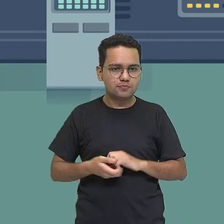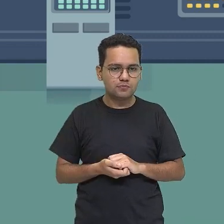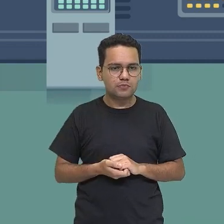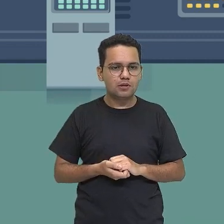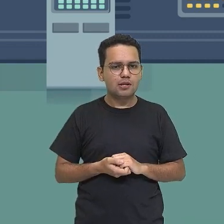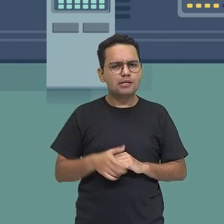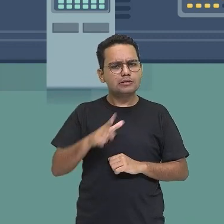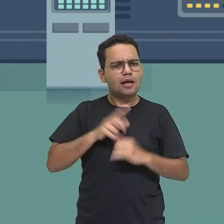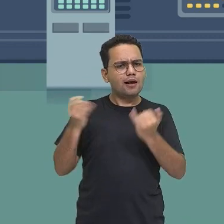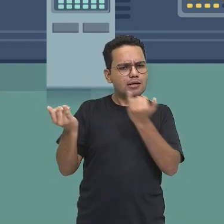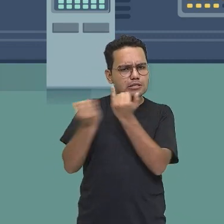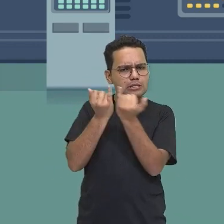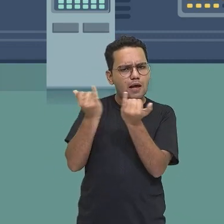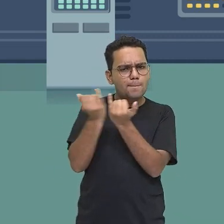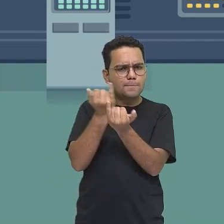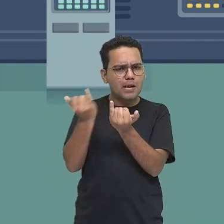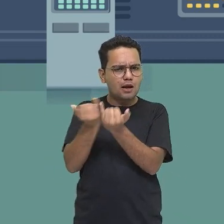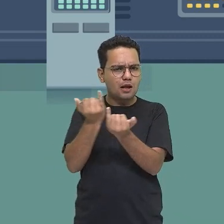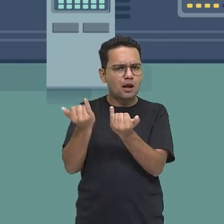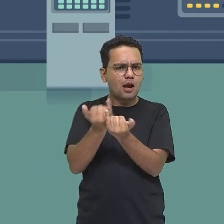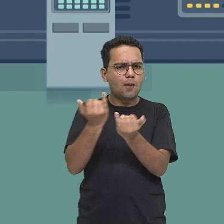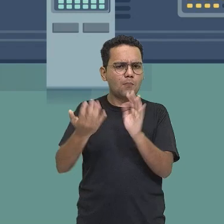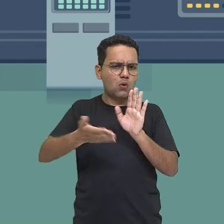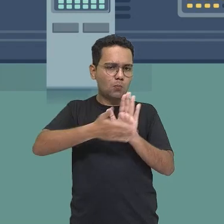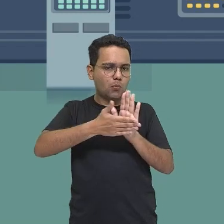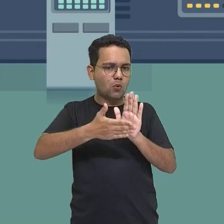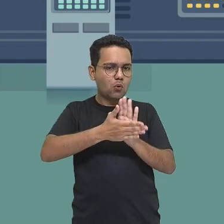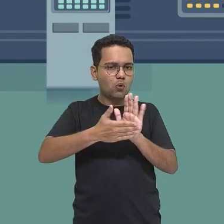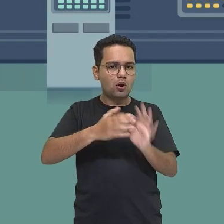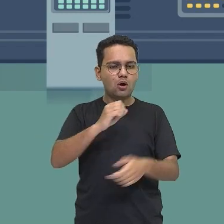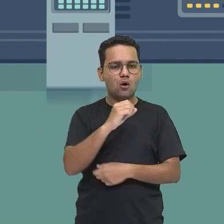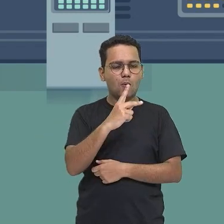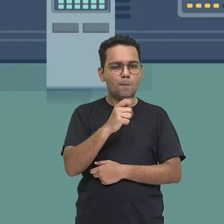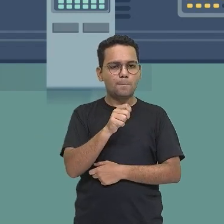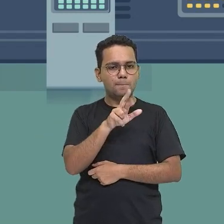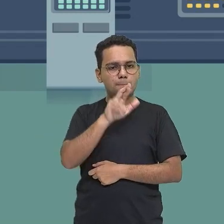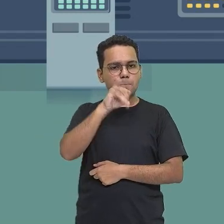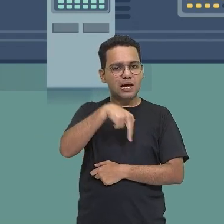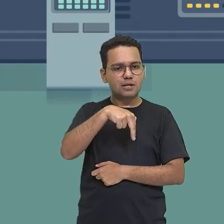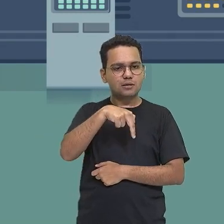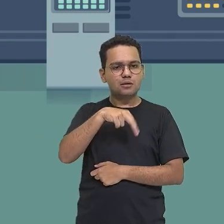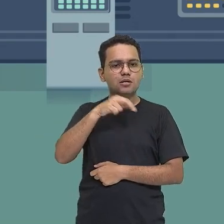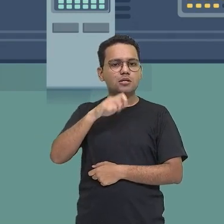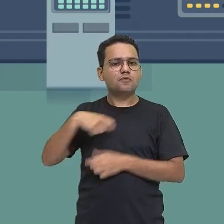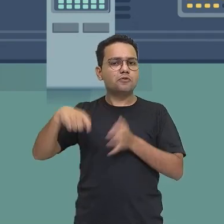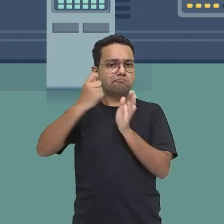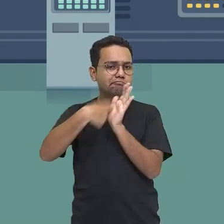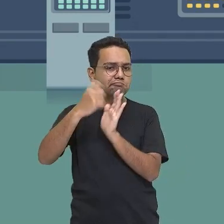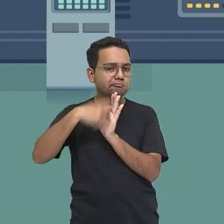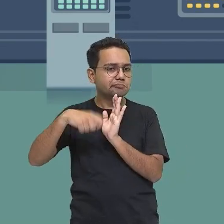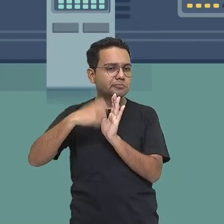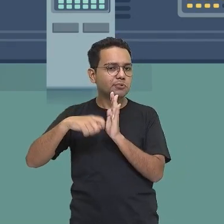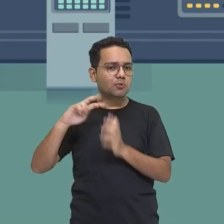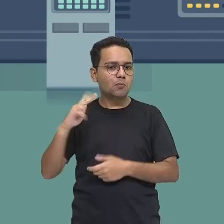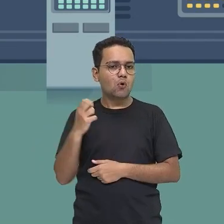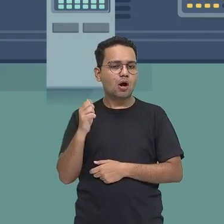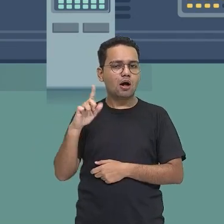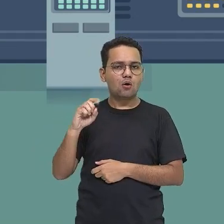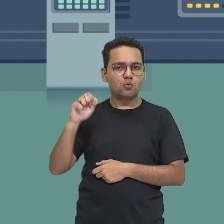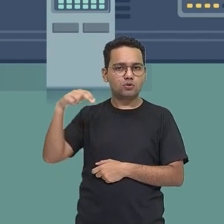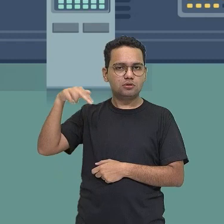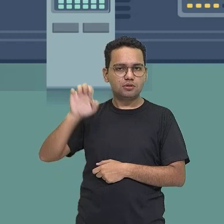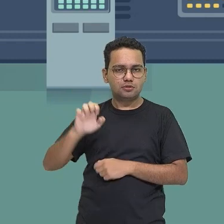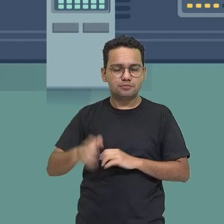processo semelhante ao proposto por Oparin, que foi descrito também por John Haldane. Então, por